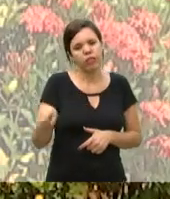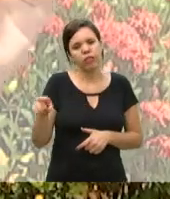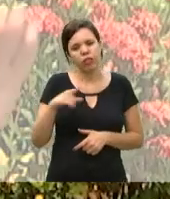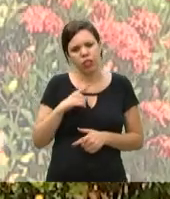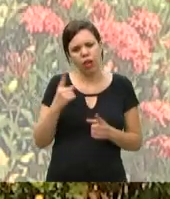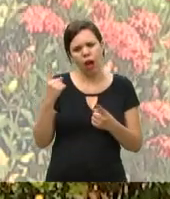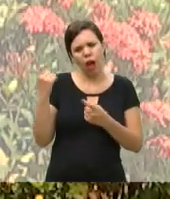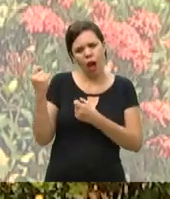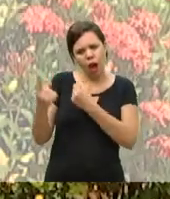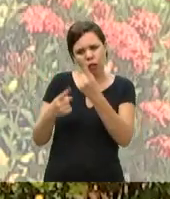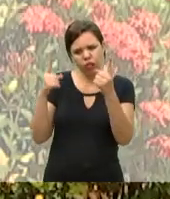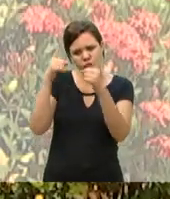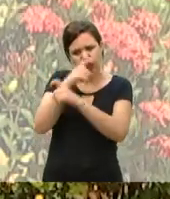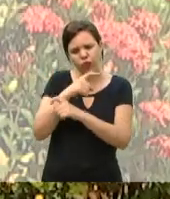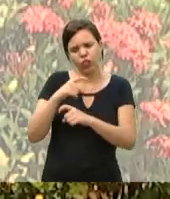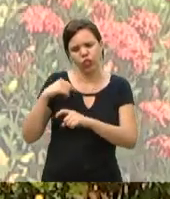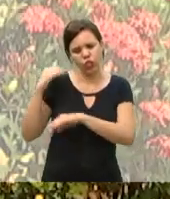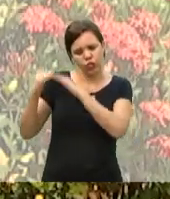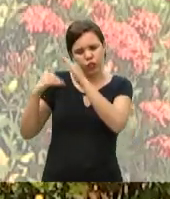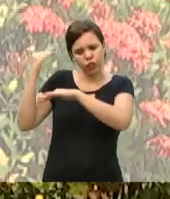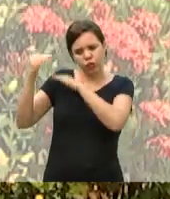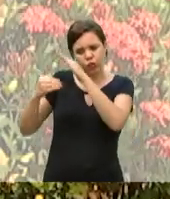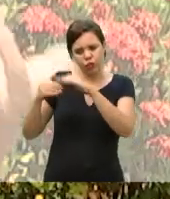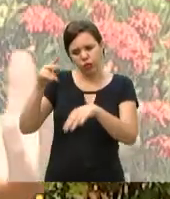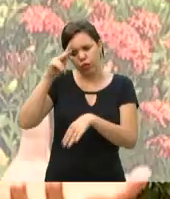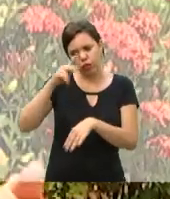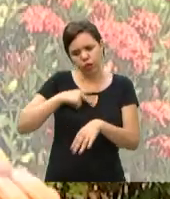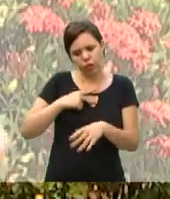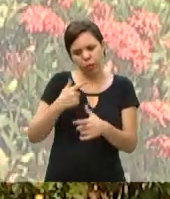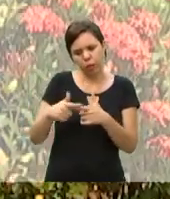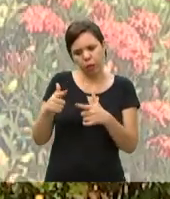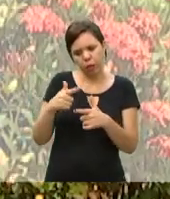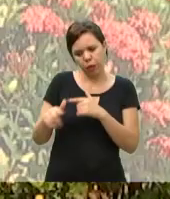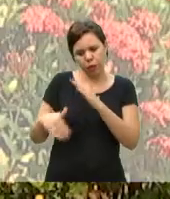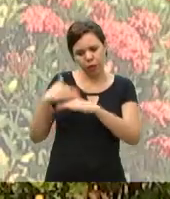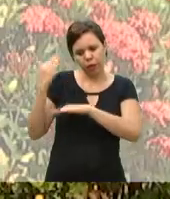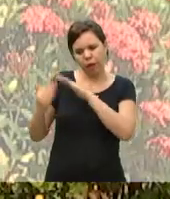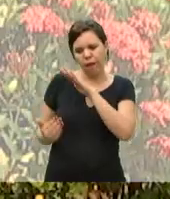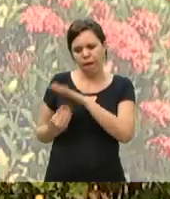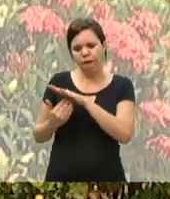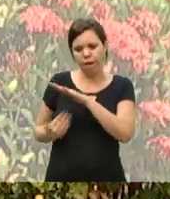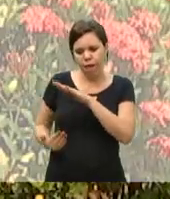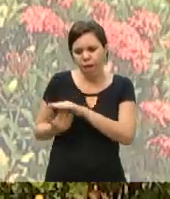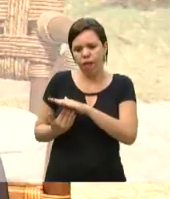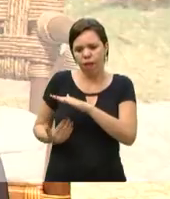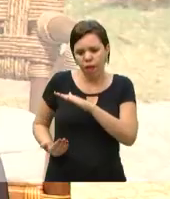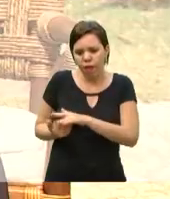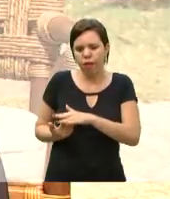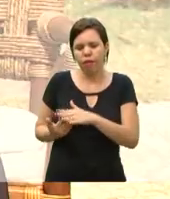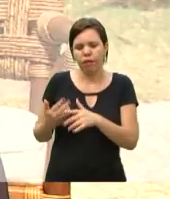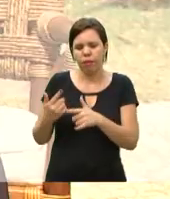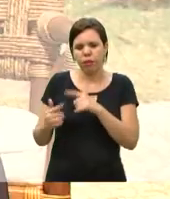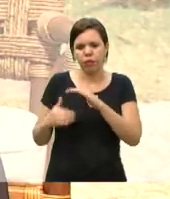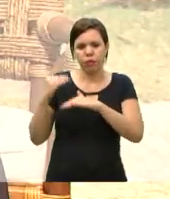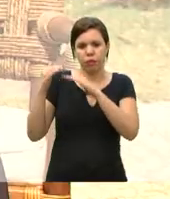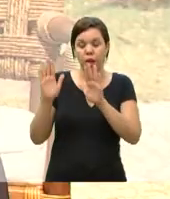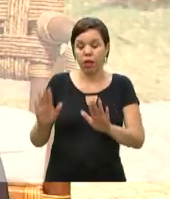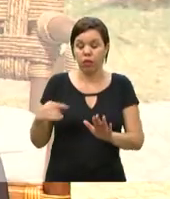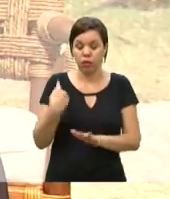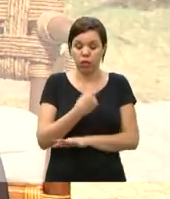tinham dificuldades no desenvolvimento ou problemas no desenvolvimento, mas nós